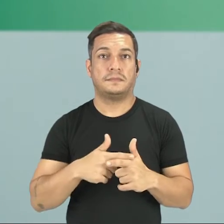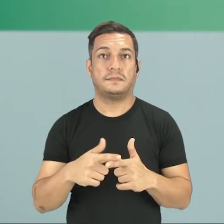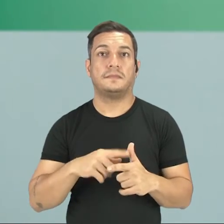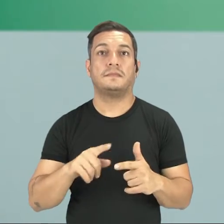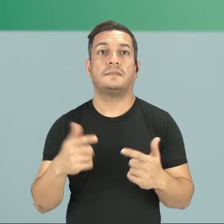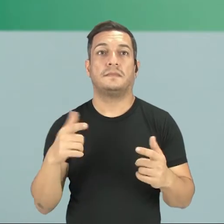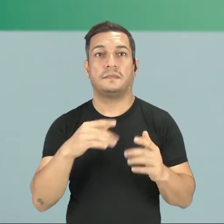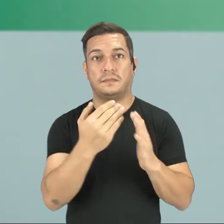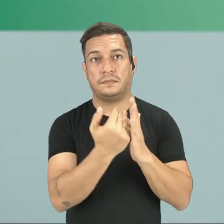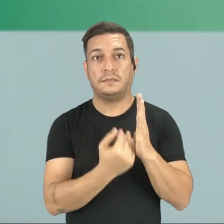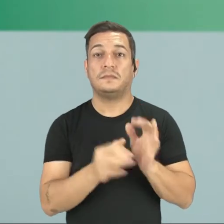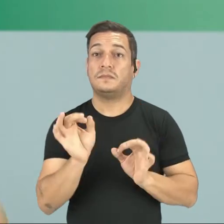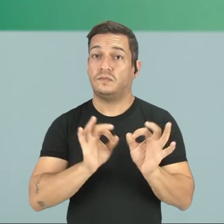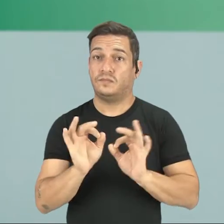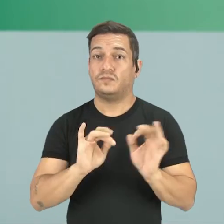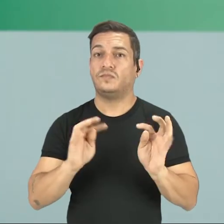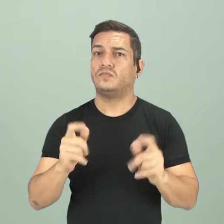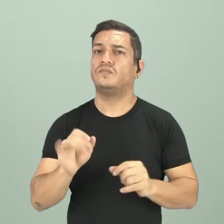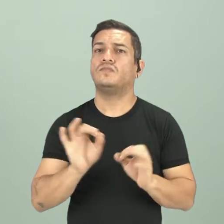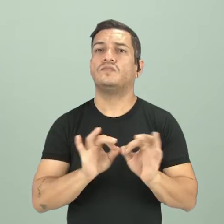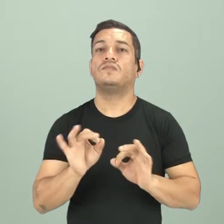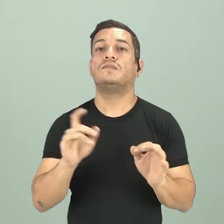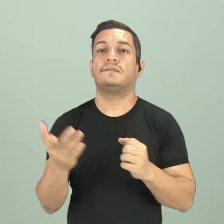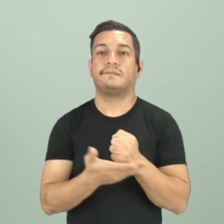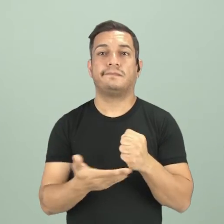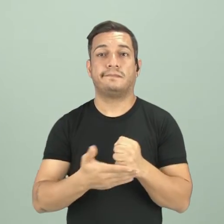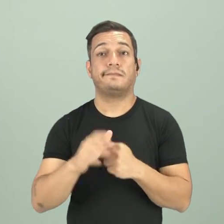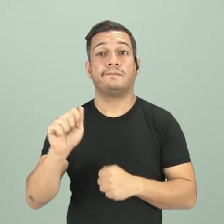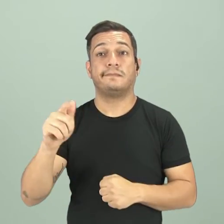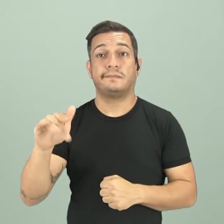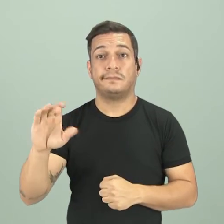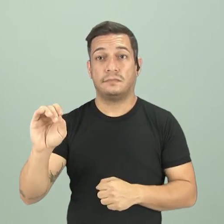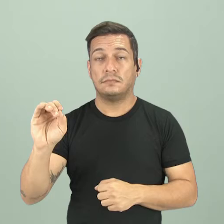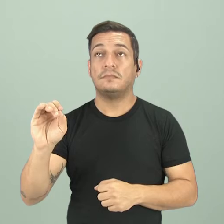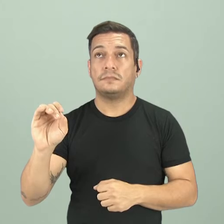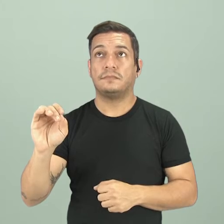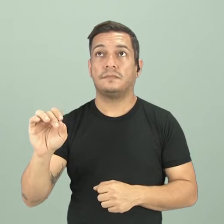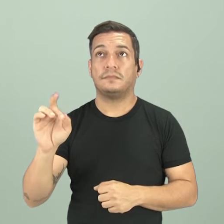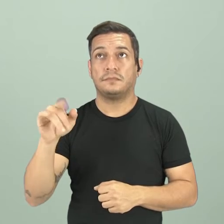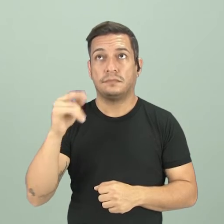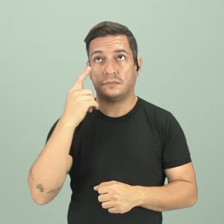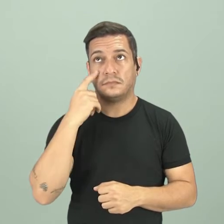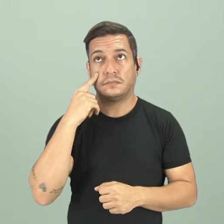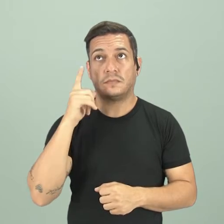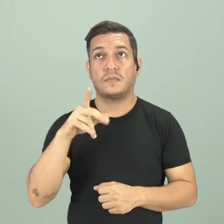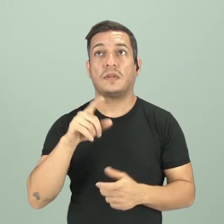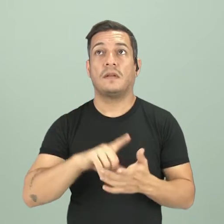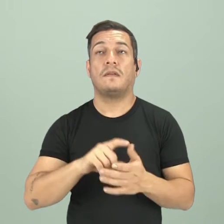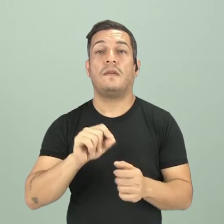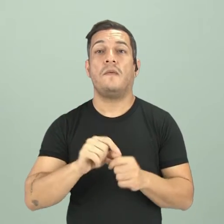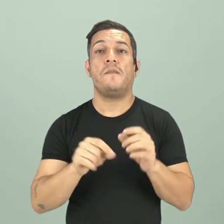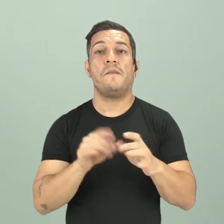demais elementos se organizem. Então, tudo vai se organizar em torno dessa ação, que vai de alguma forma, fazer a